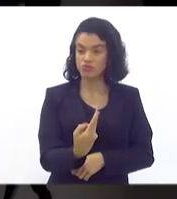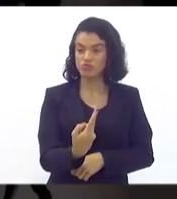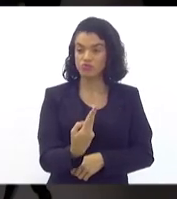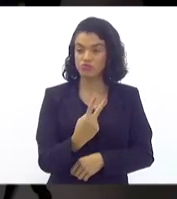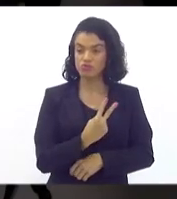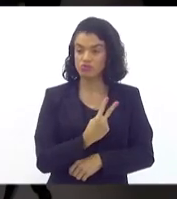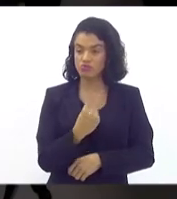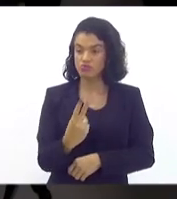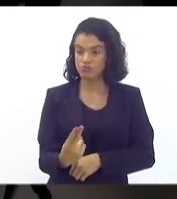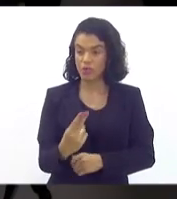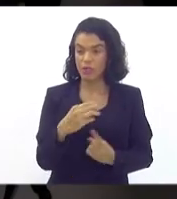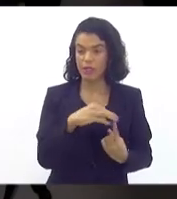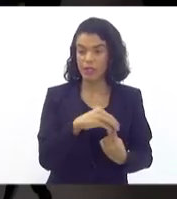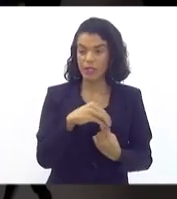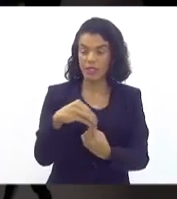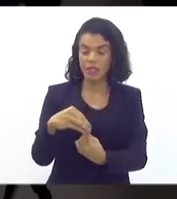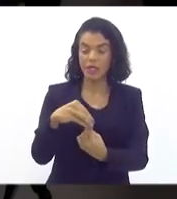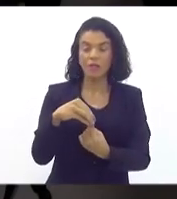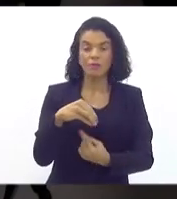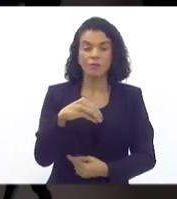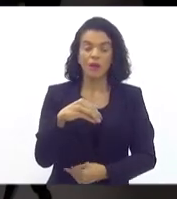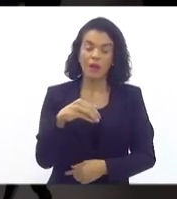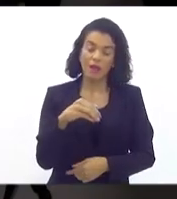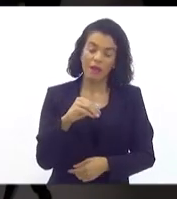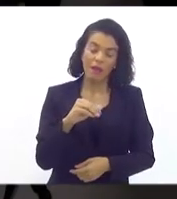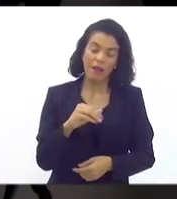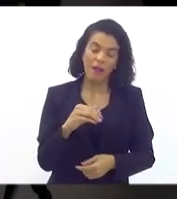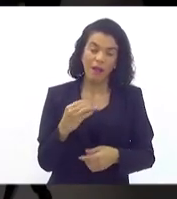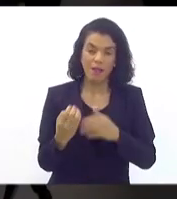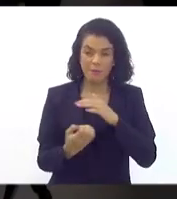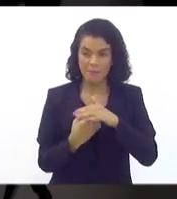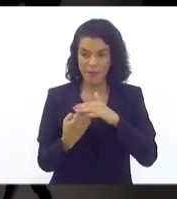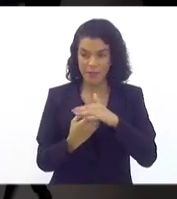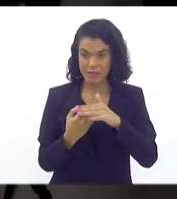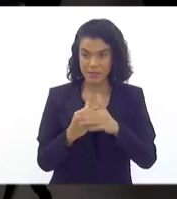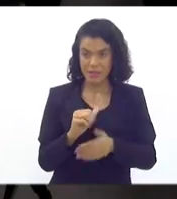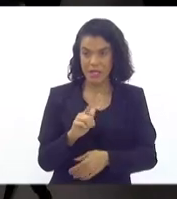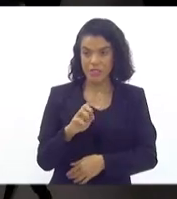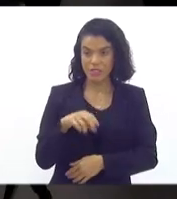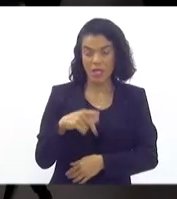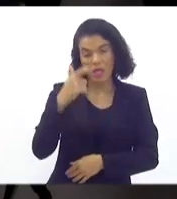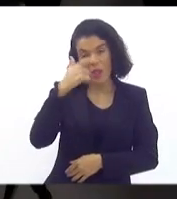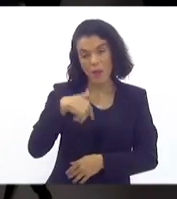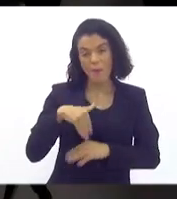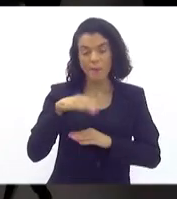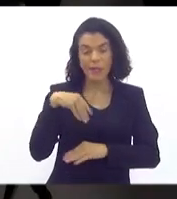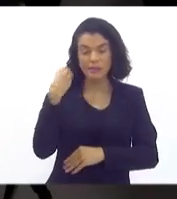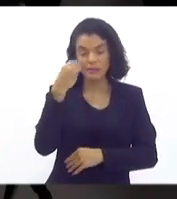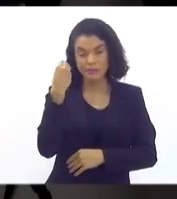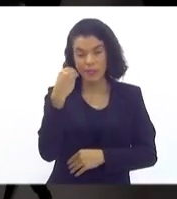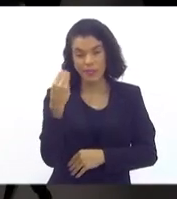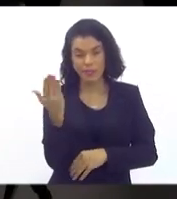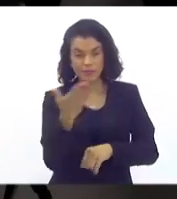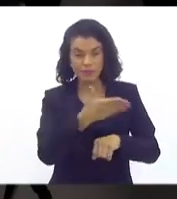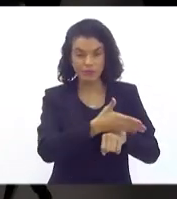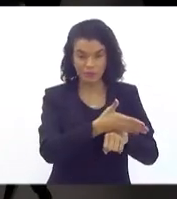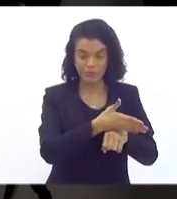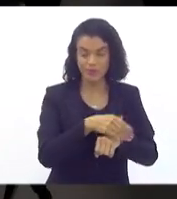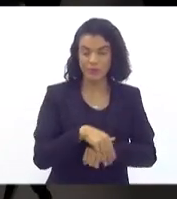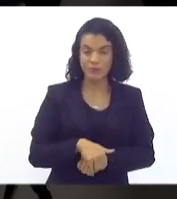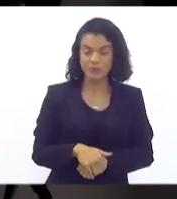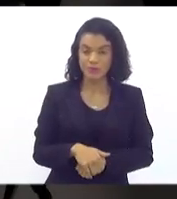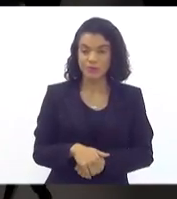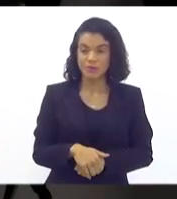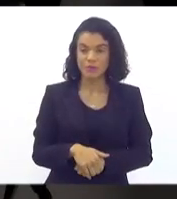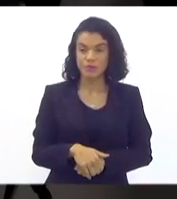indicados pelo governo para agência naquele momento até ser mais velho tem mais um pouquinho mais de experiência de gestão